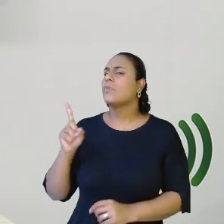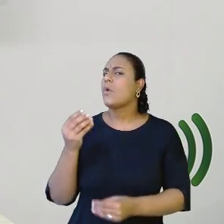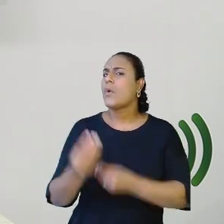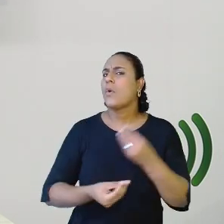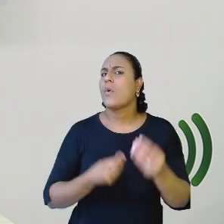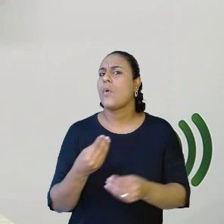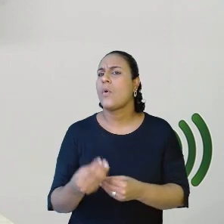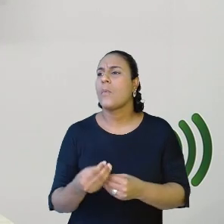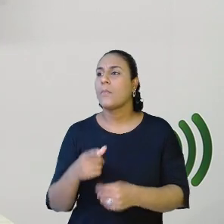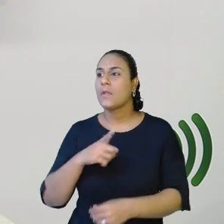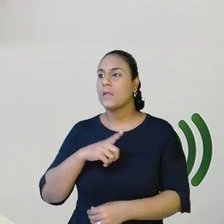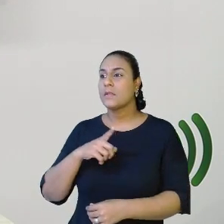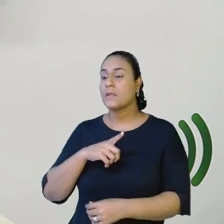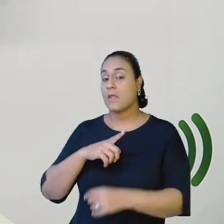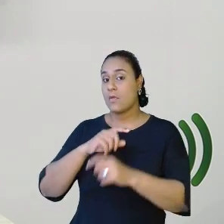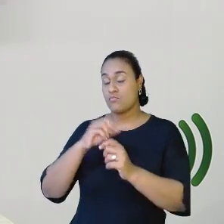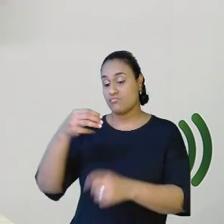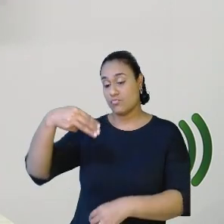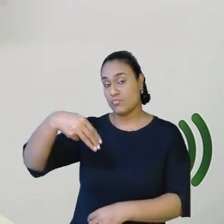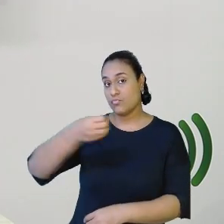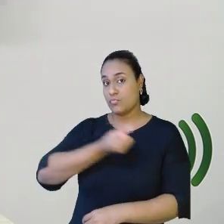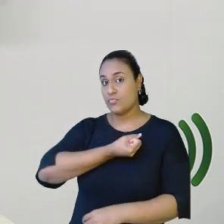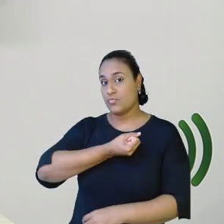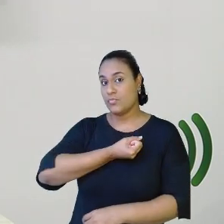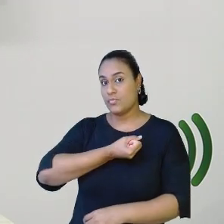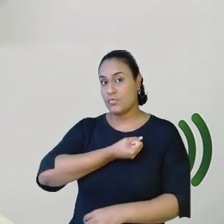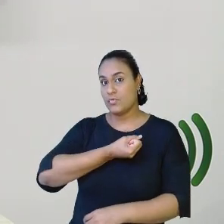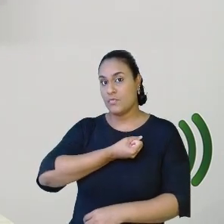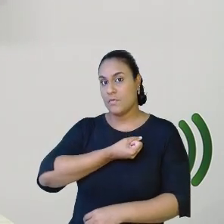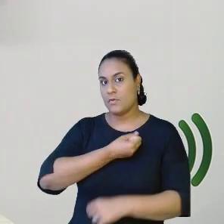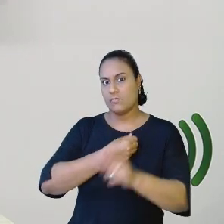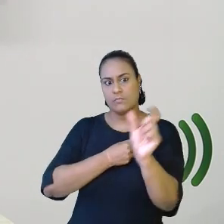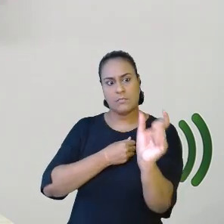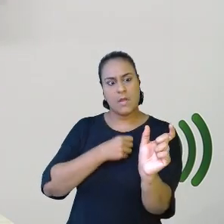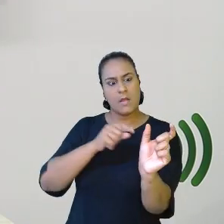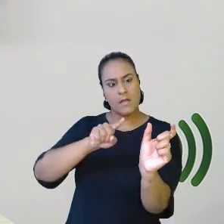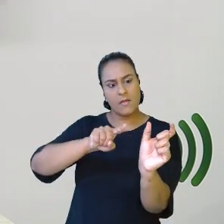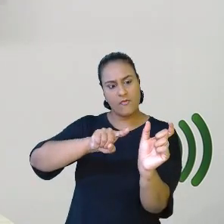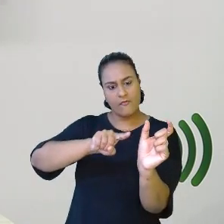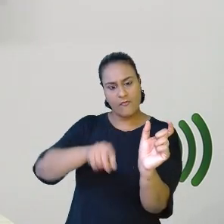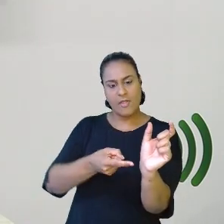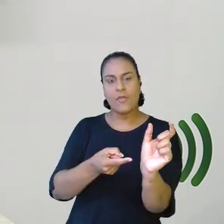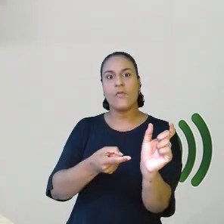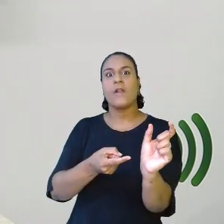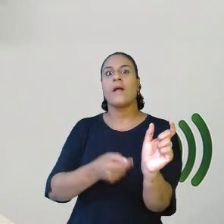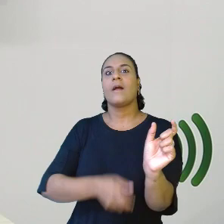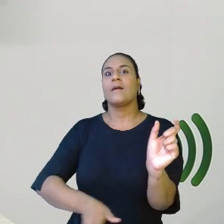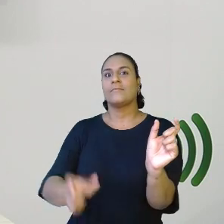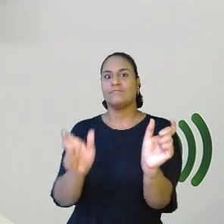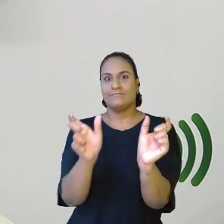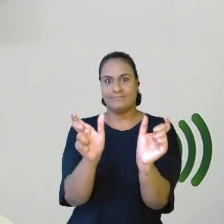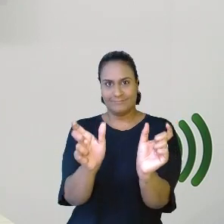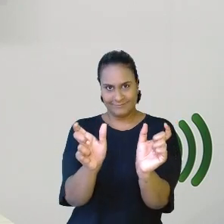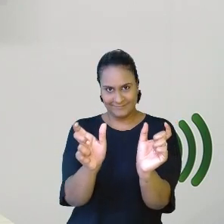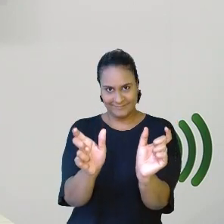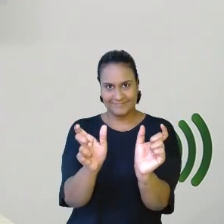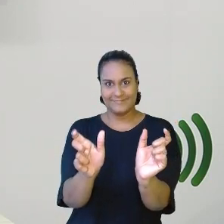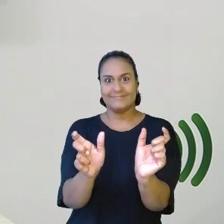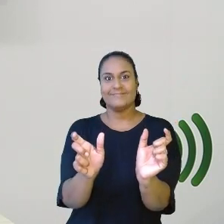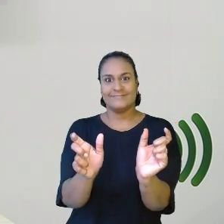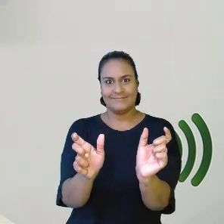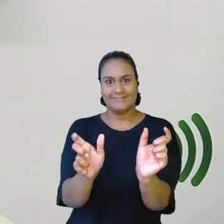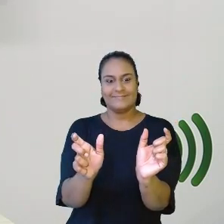uma parte inteira, aí depois vem uma vírgula e depois vem a parte decimal, que é justamente